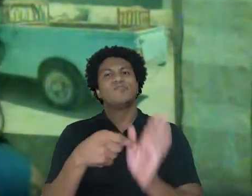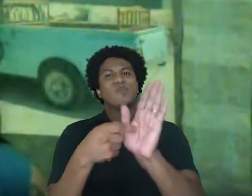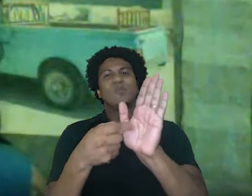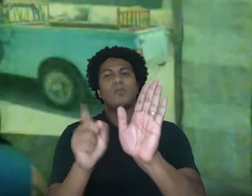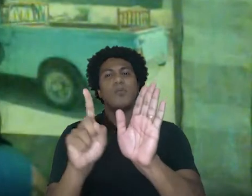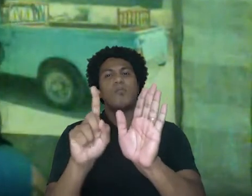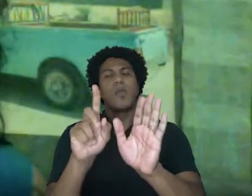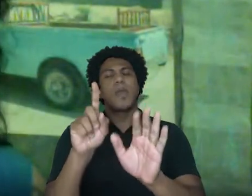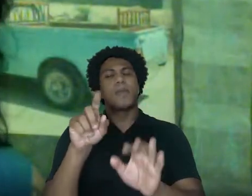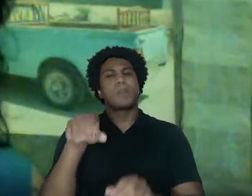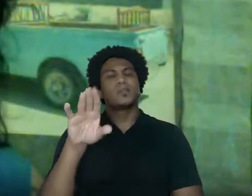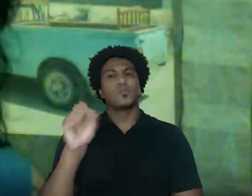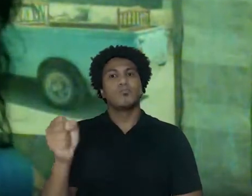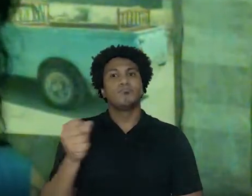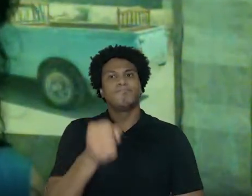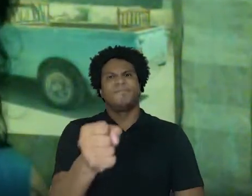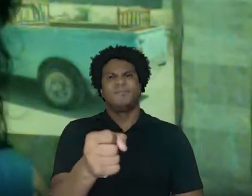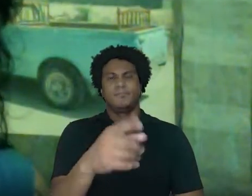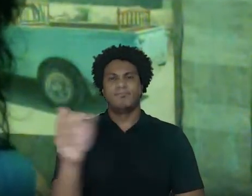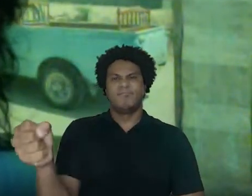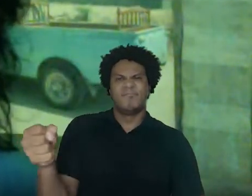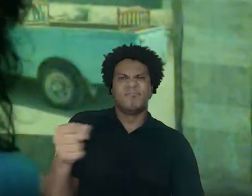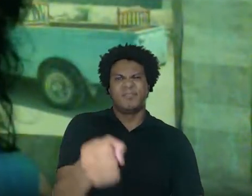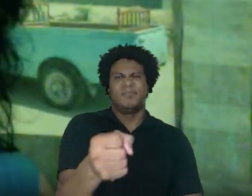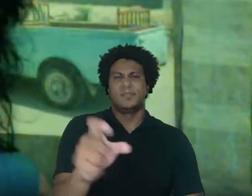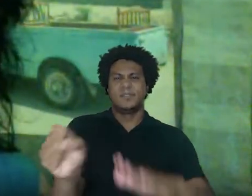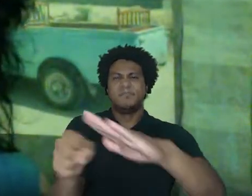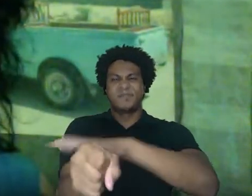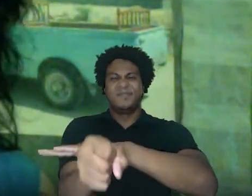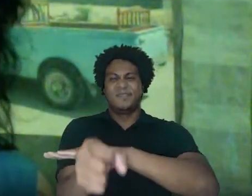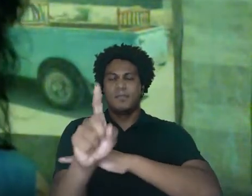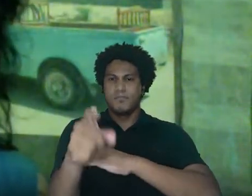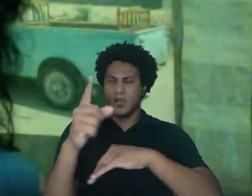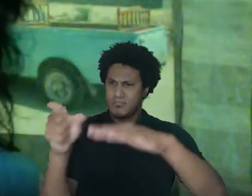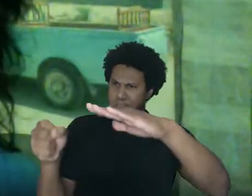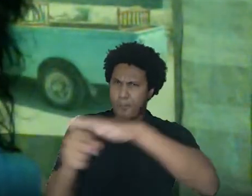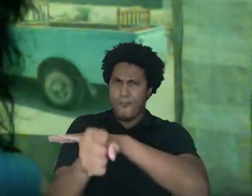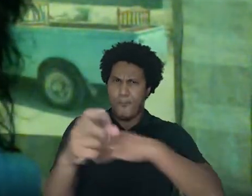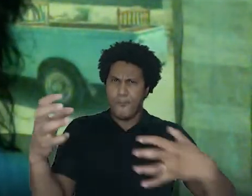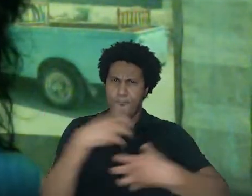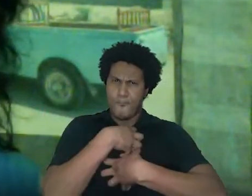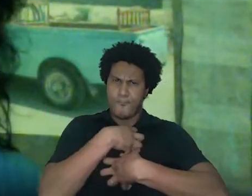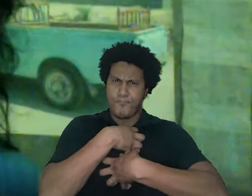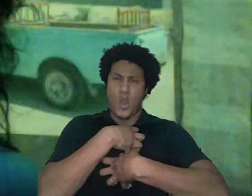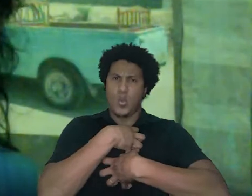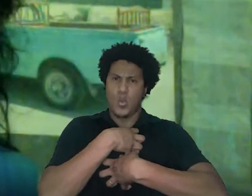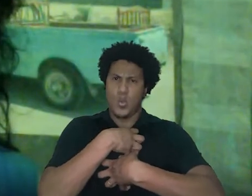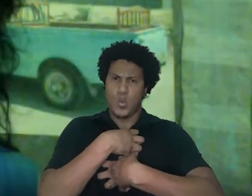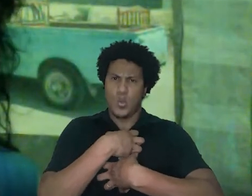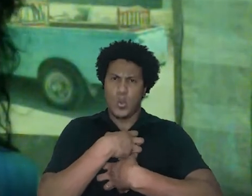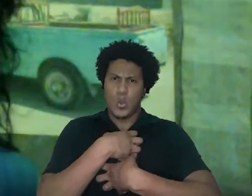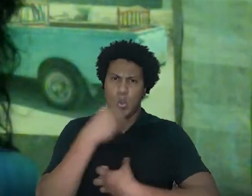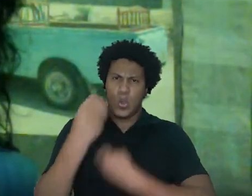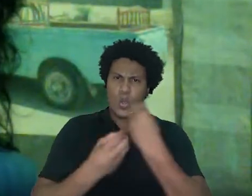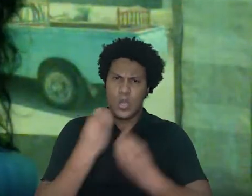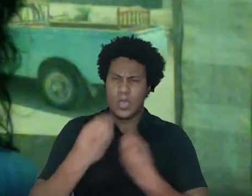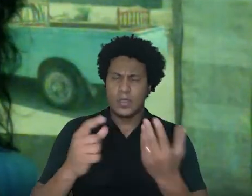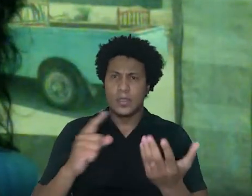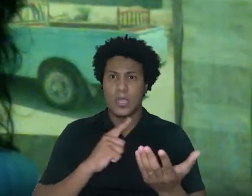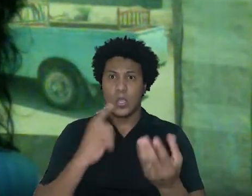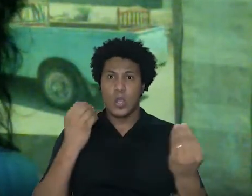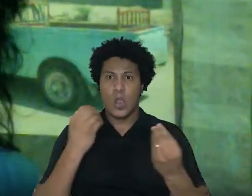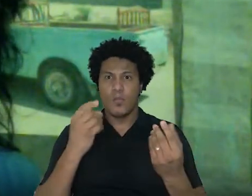da questão daquilo que é imposto, até diria, não é imposto, é imposto, né? A arte tem esse lugar mesmo de rompimento,